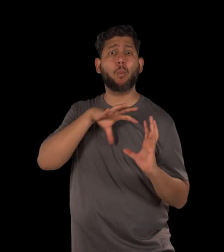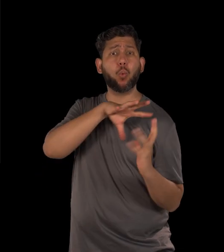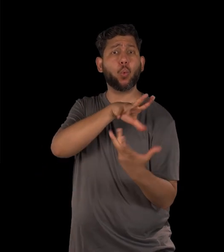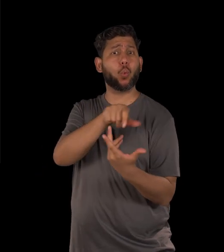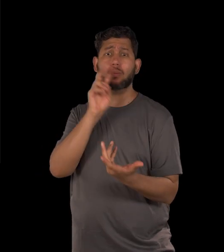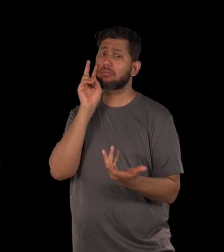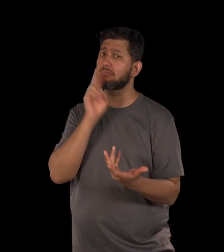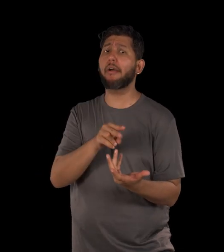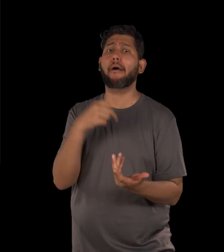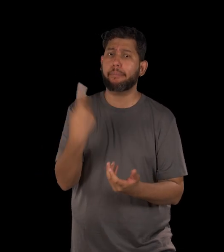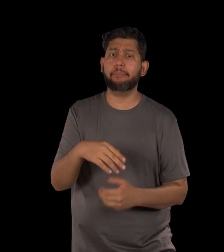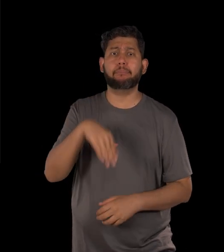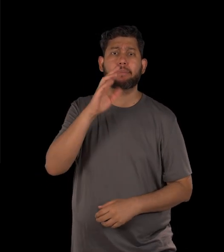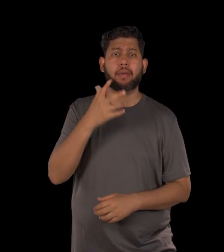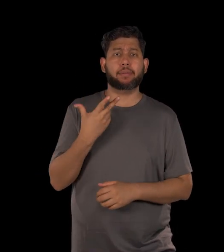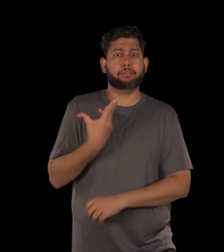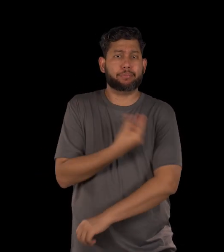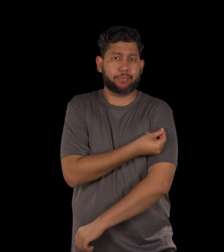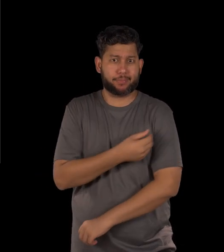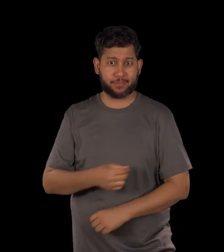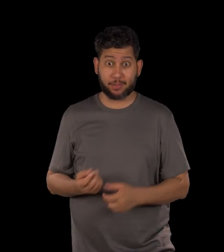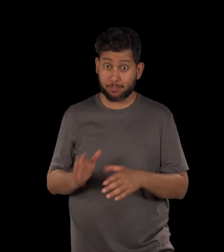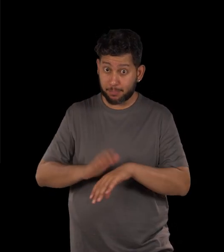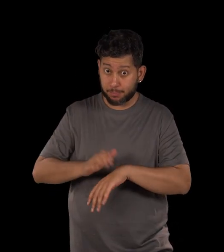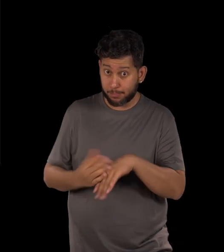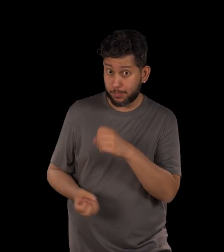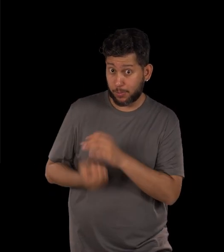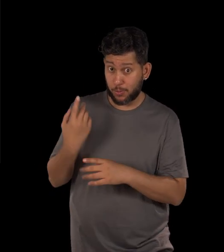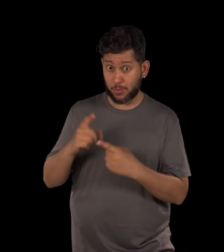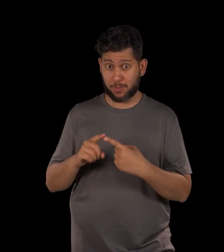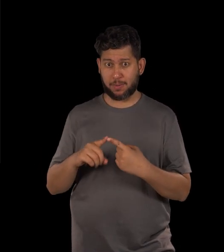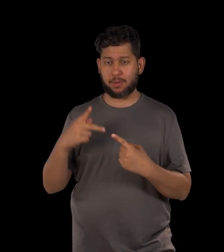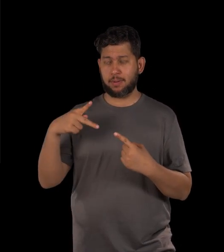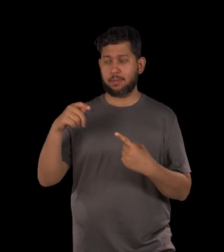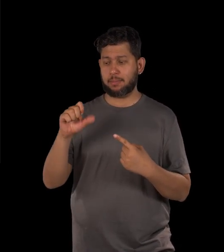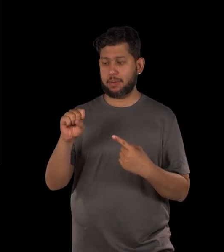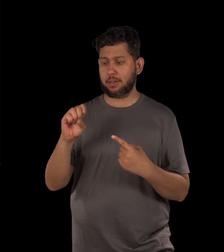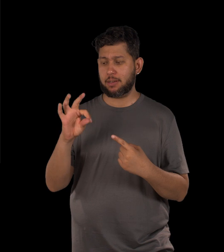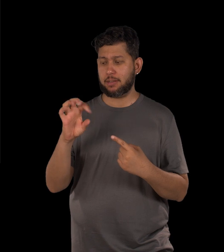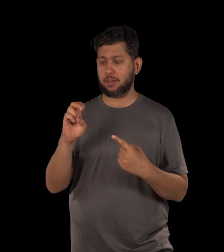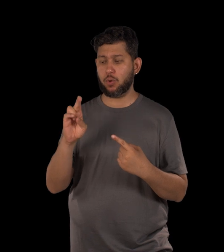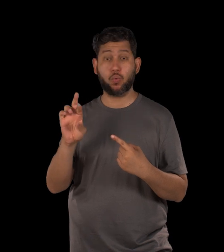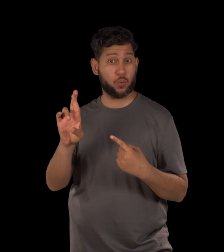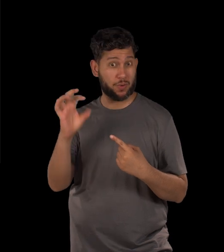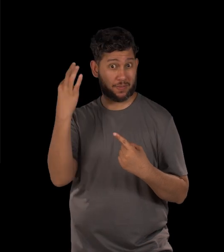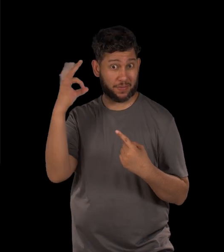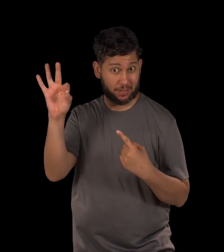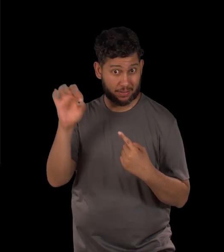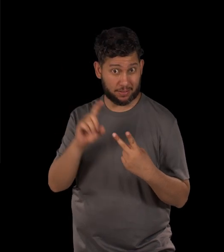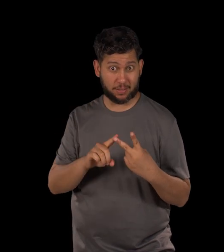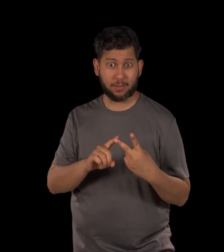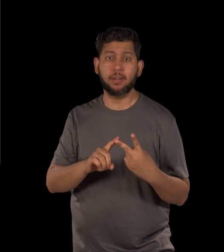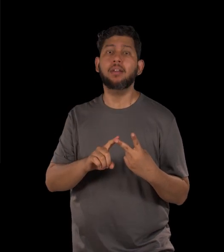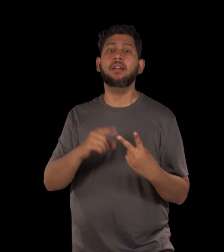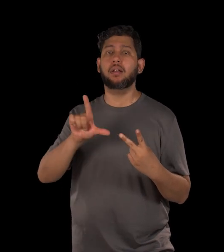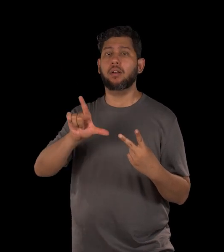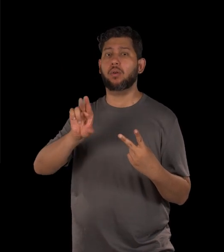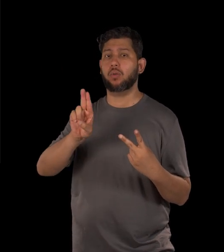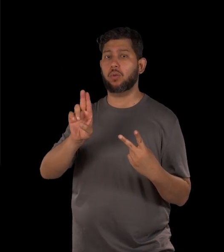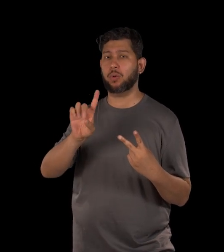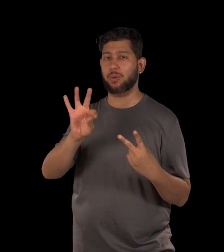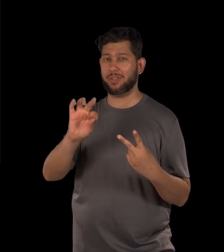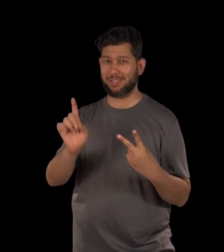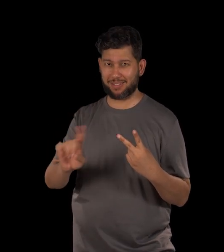Surgiram, então, o Instituto Pasteur, na França, o Instituto Adolphe Lutz, em São Paulo, e o Instituto Oswaldo Cruz, no Rio de